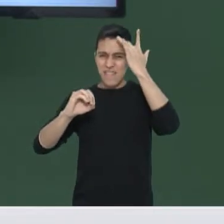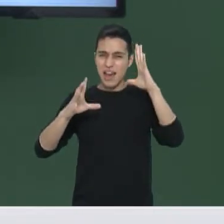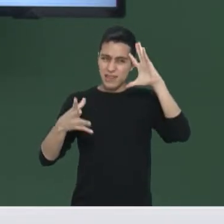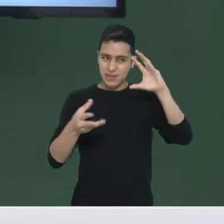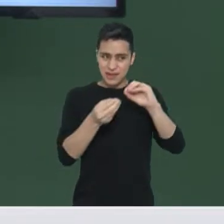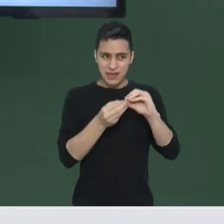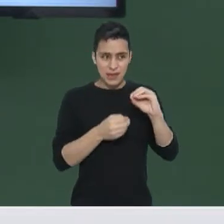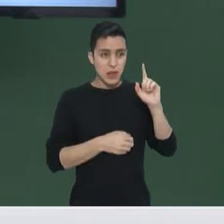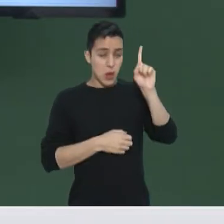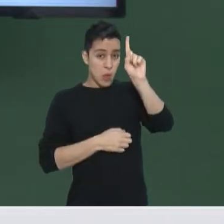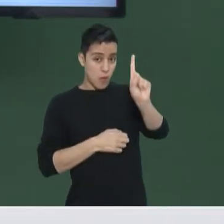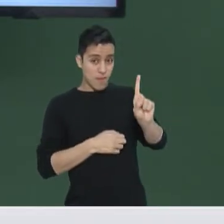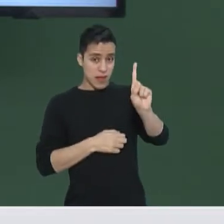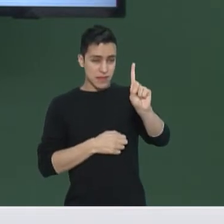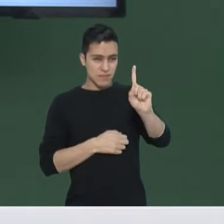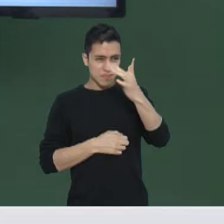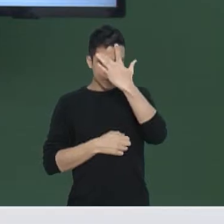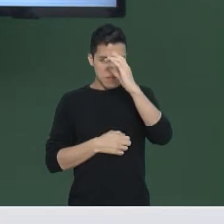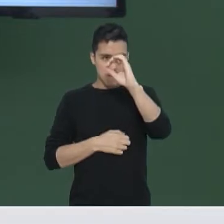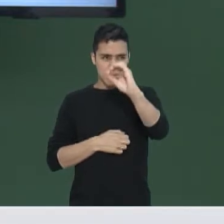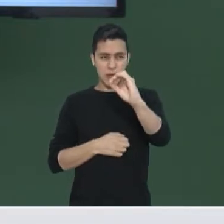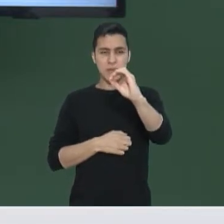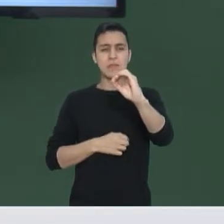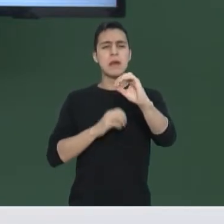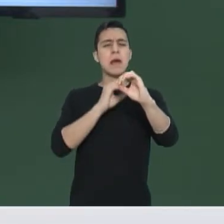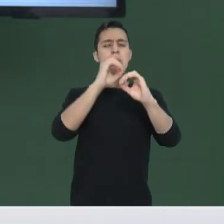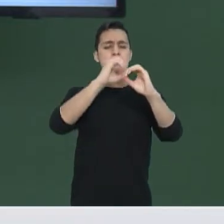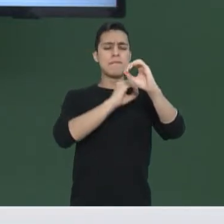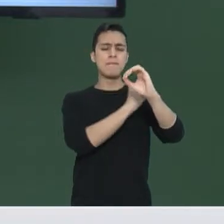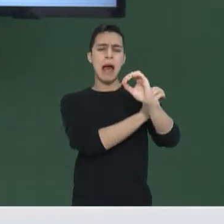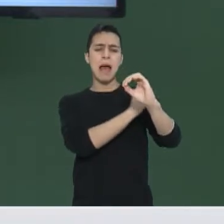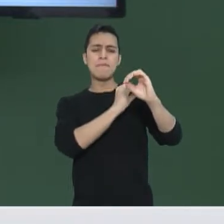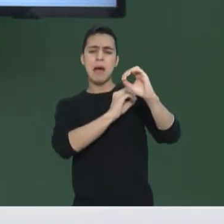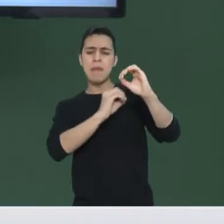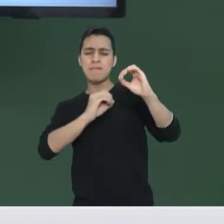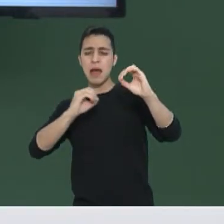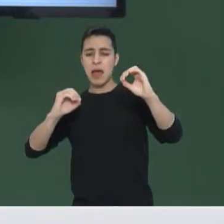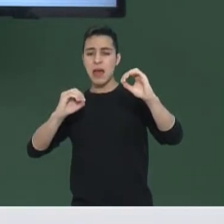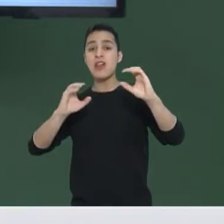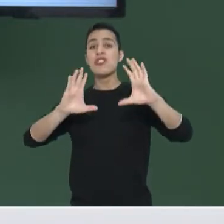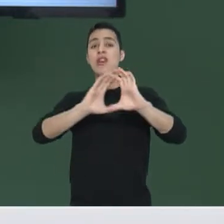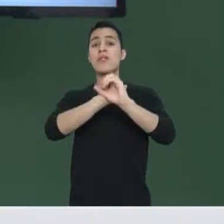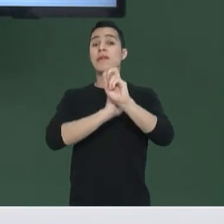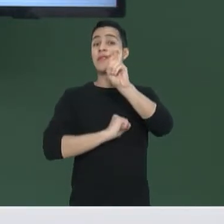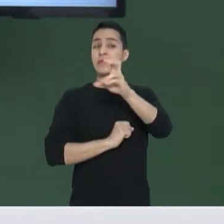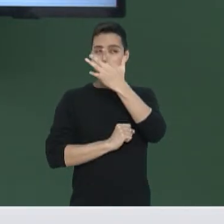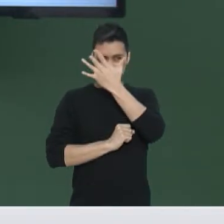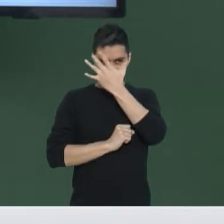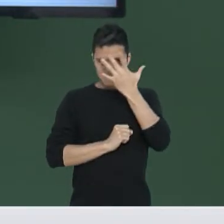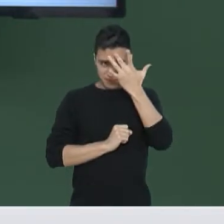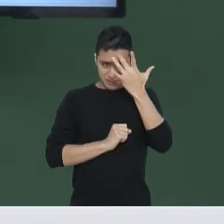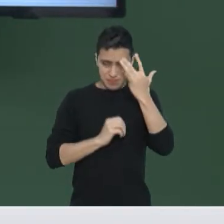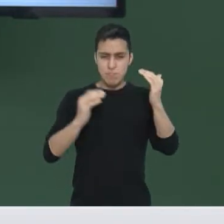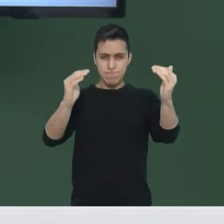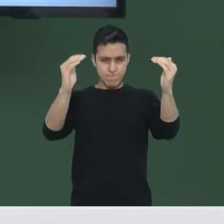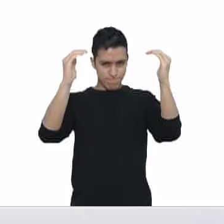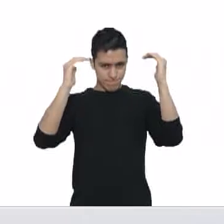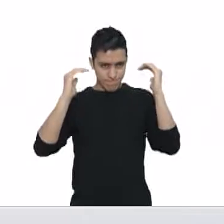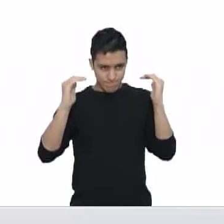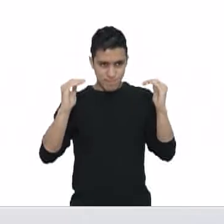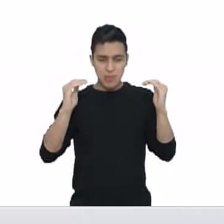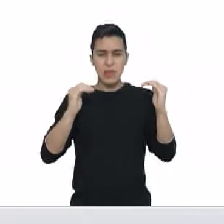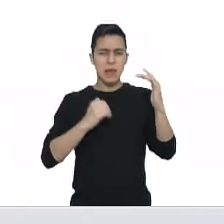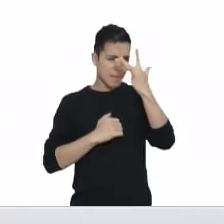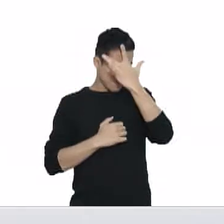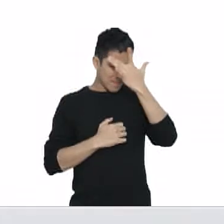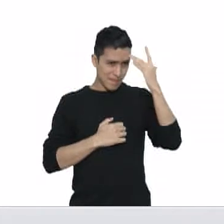Uma pessoa aperta a mão de 4. Então nós já temos 5 pessoas nessa história. Cada